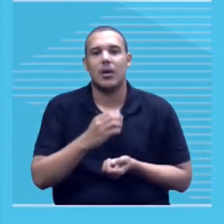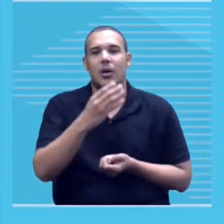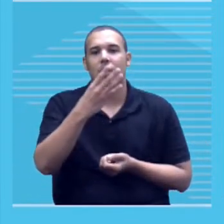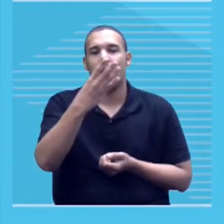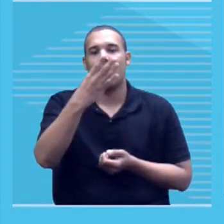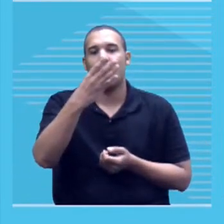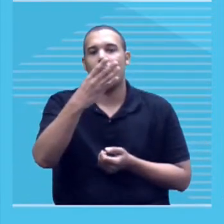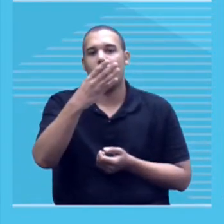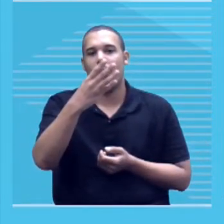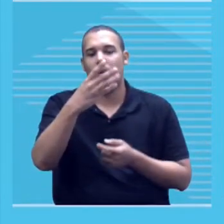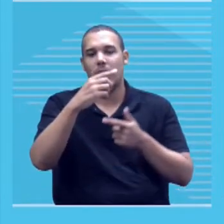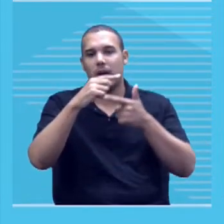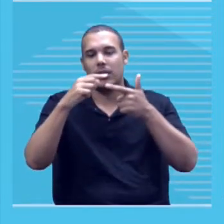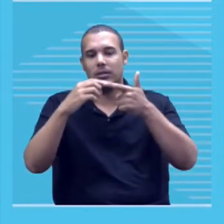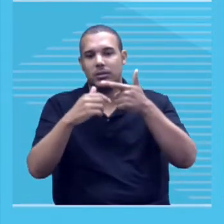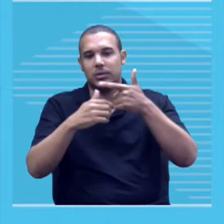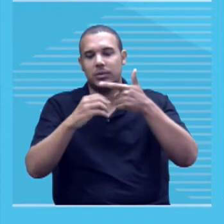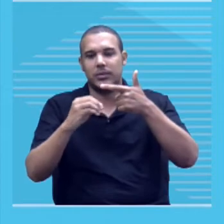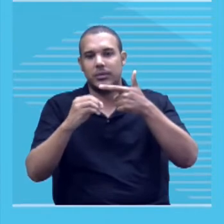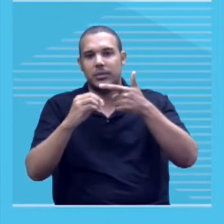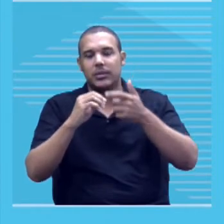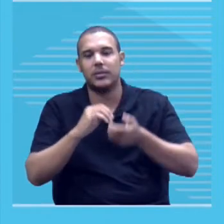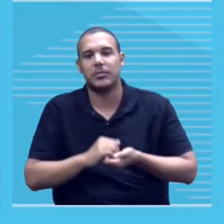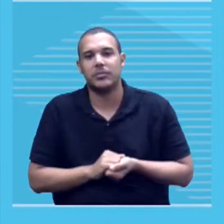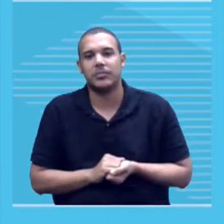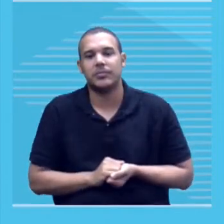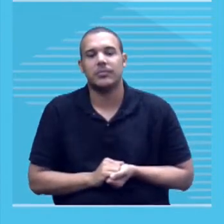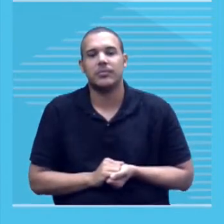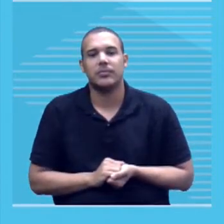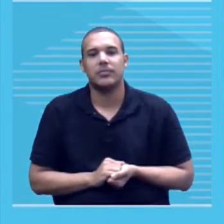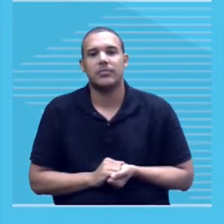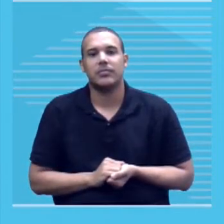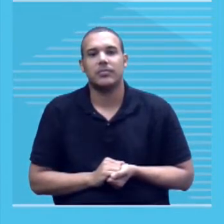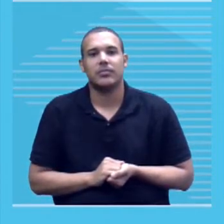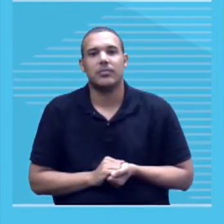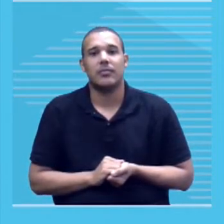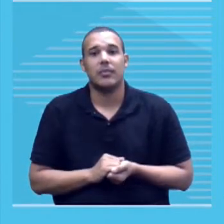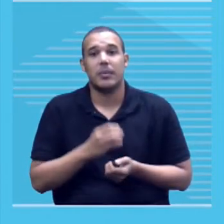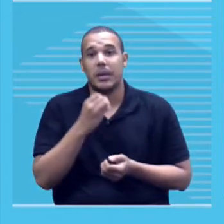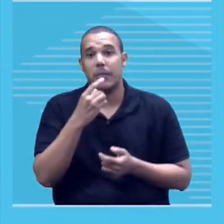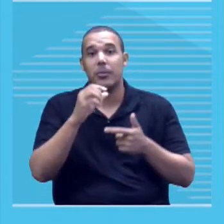10, 0,4. Por que eu faço isso? Porque eu sempre vou poder cortar, ó,